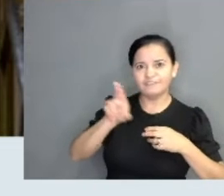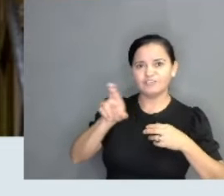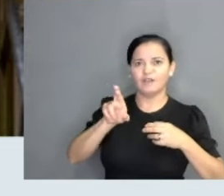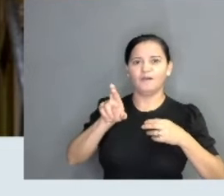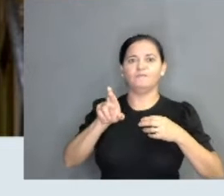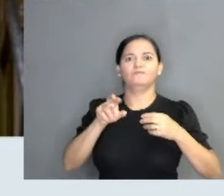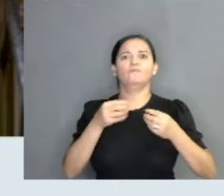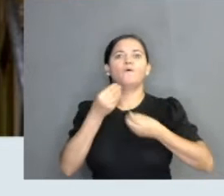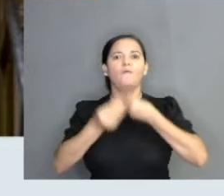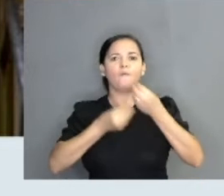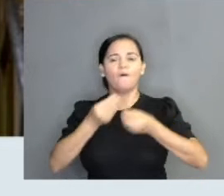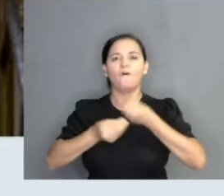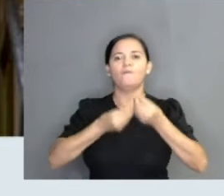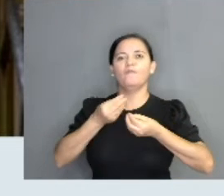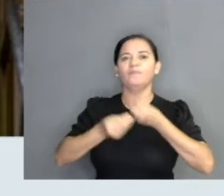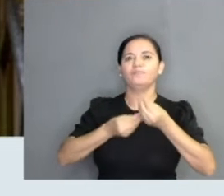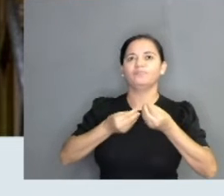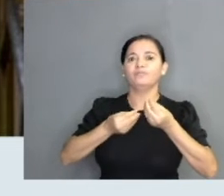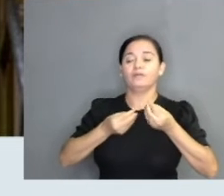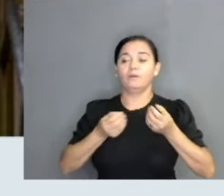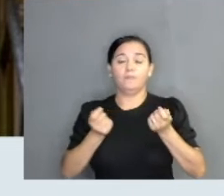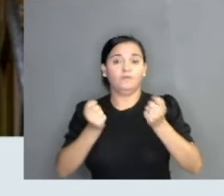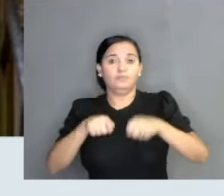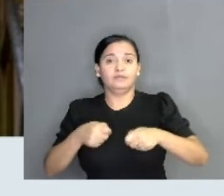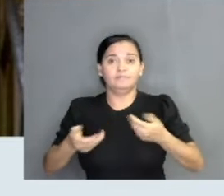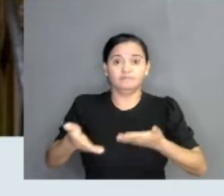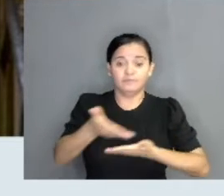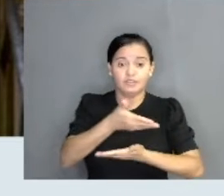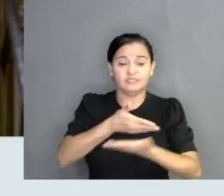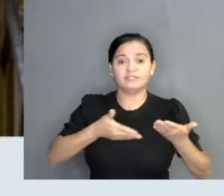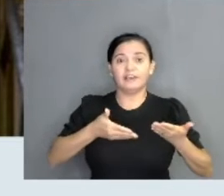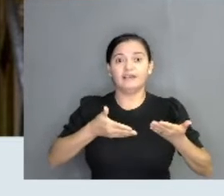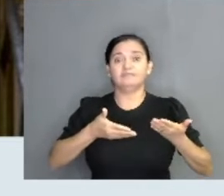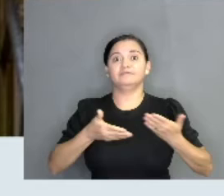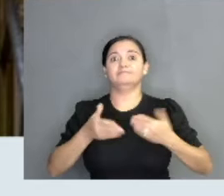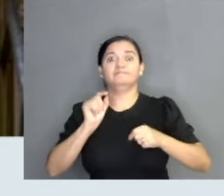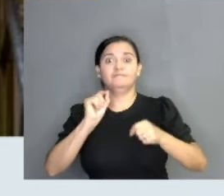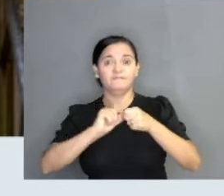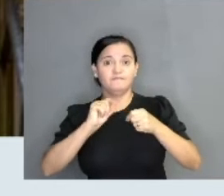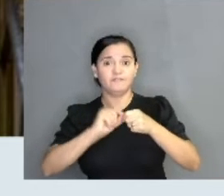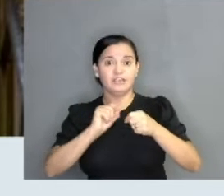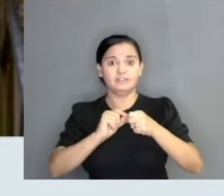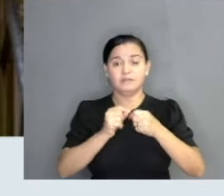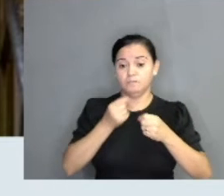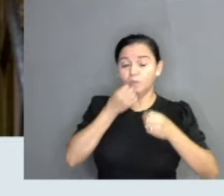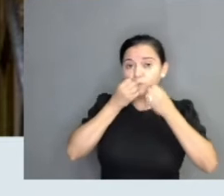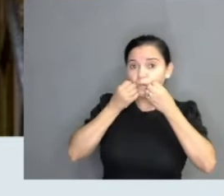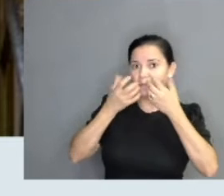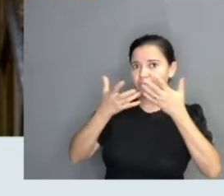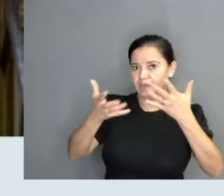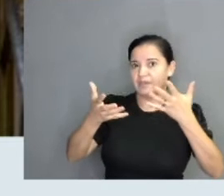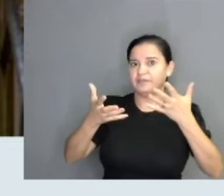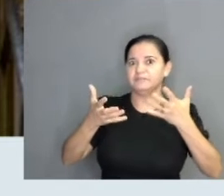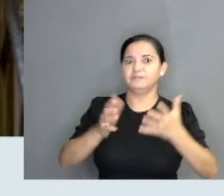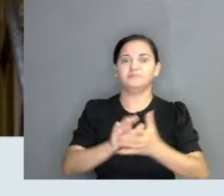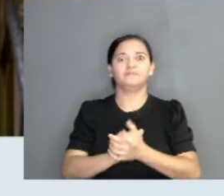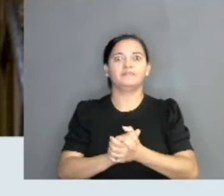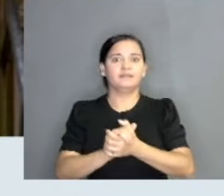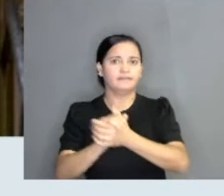resgate era feito de forma muito bem acentuada, muito